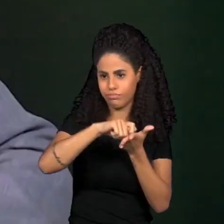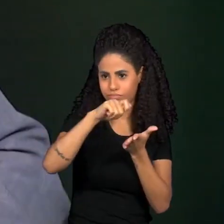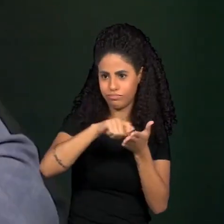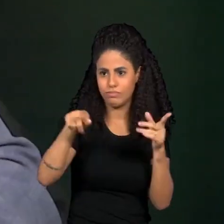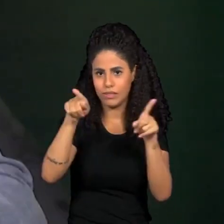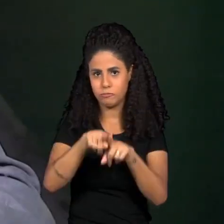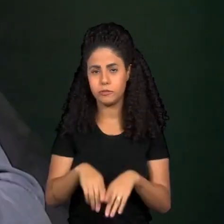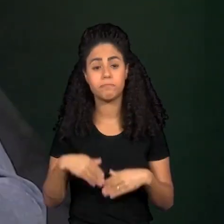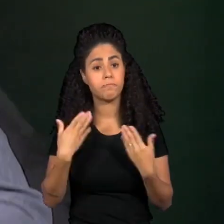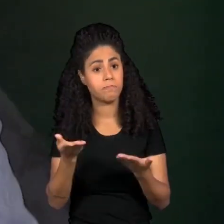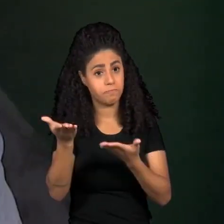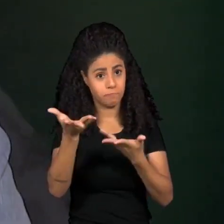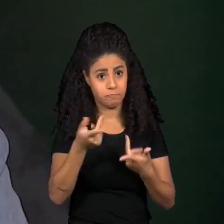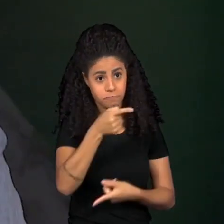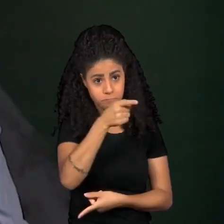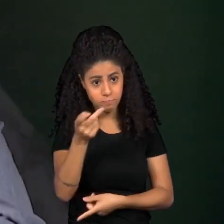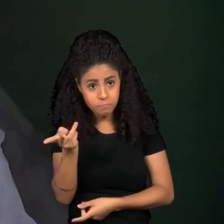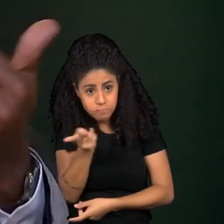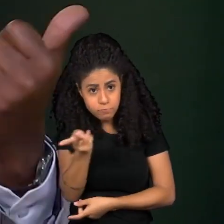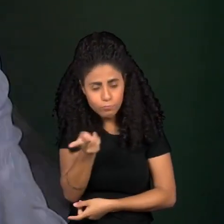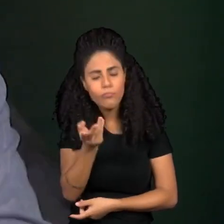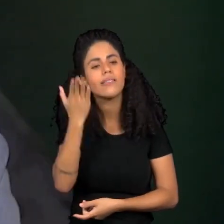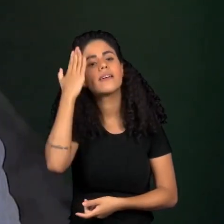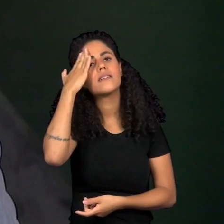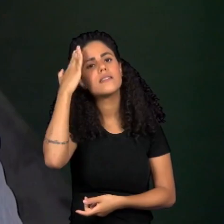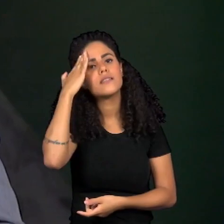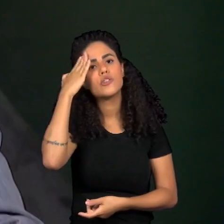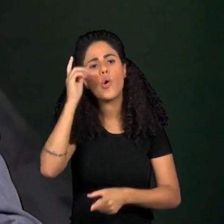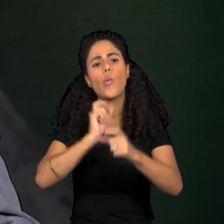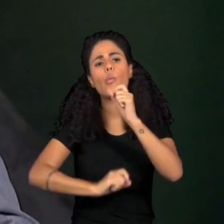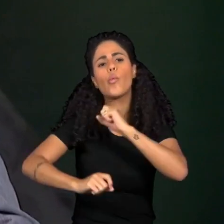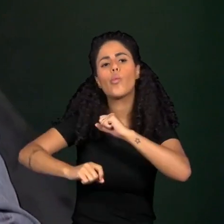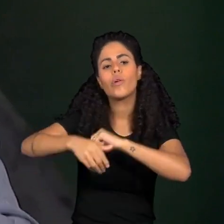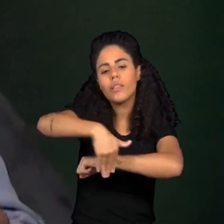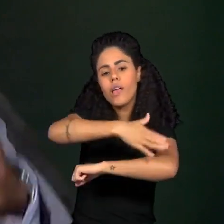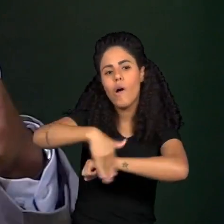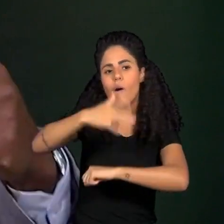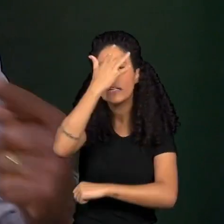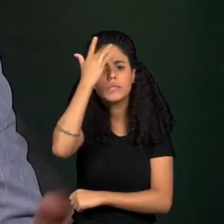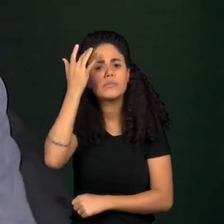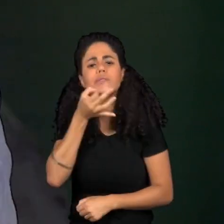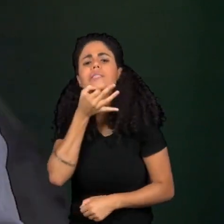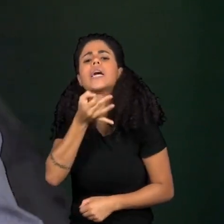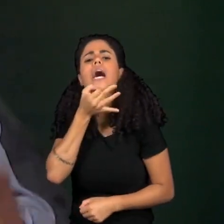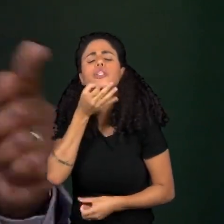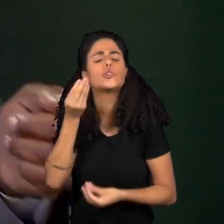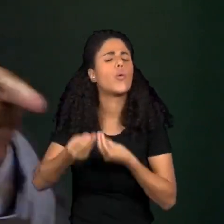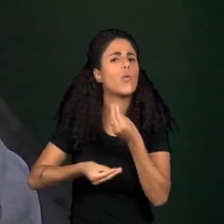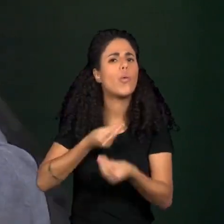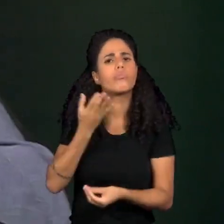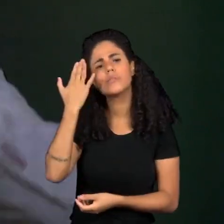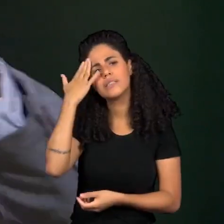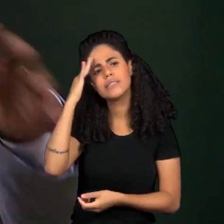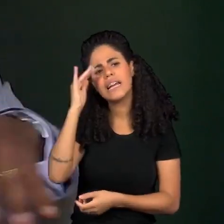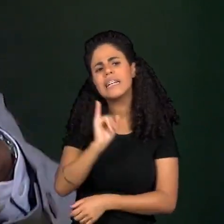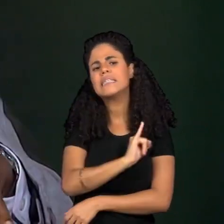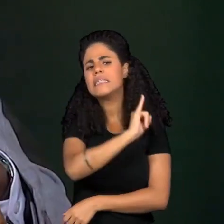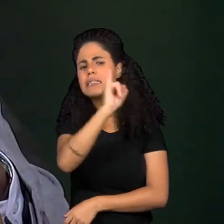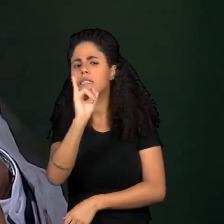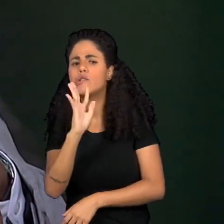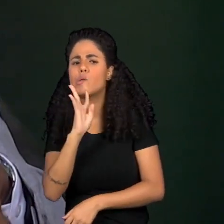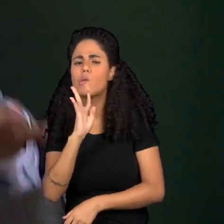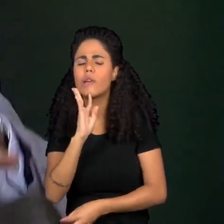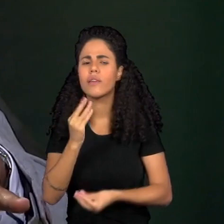Paulo, eu vou convidar você e a Elisa para saber o que o povo pensa sobre isso, como é que ele está lendo isso e se ele consegue